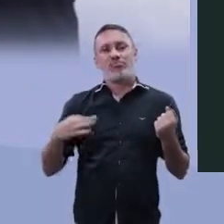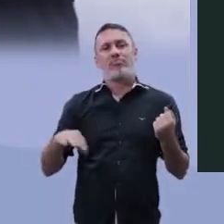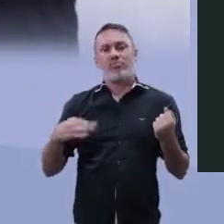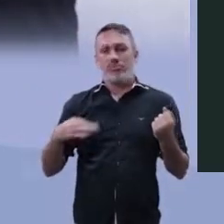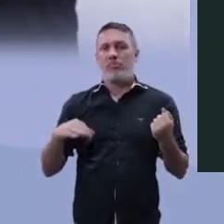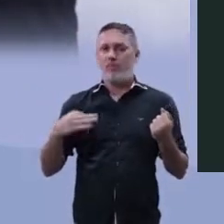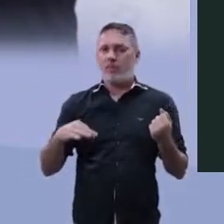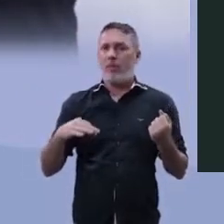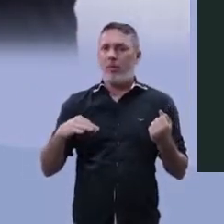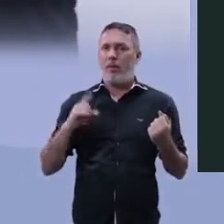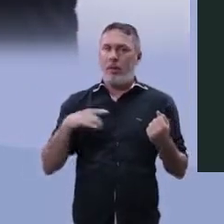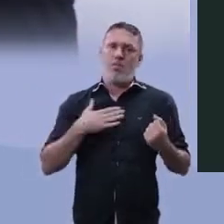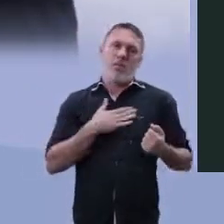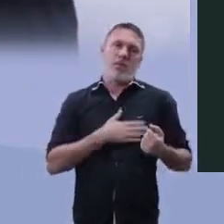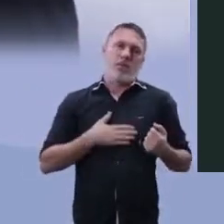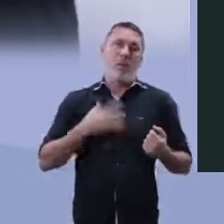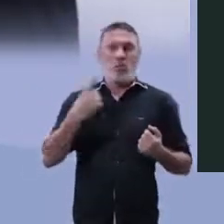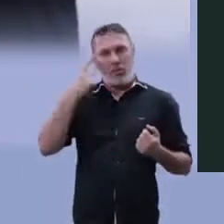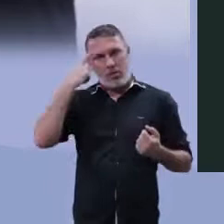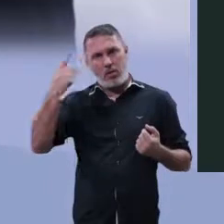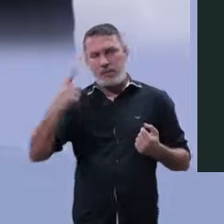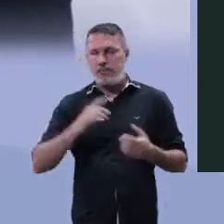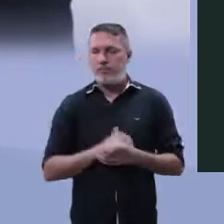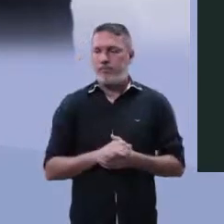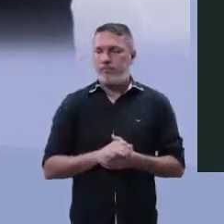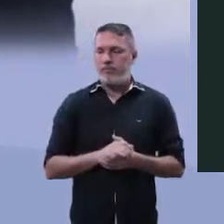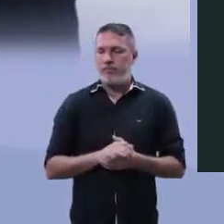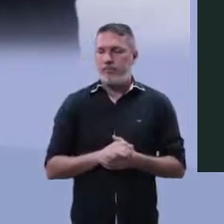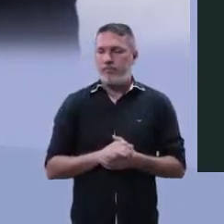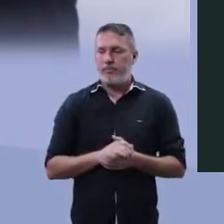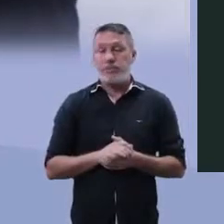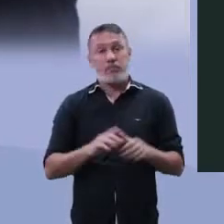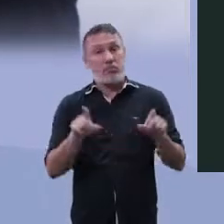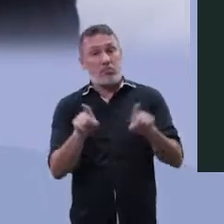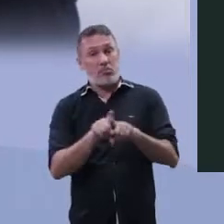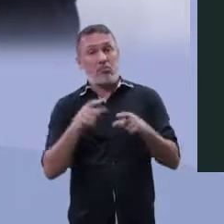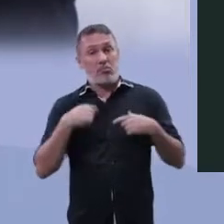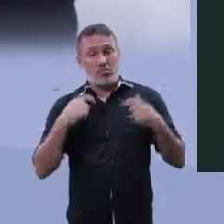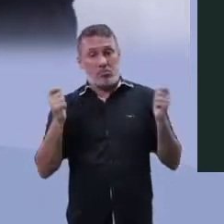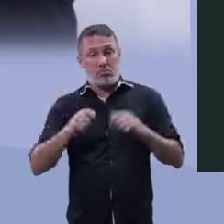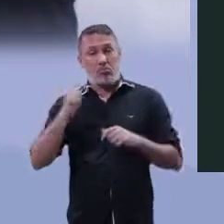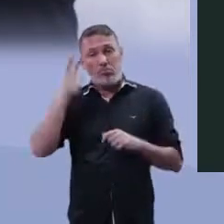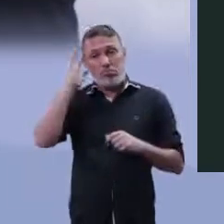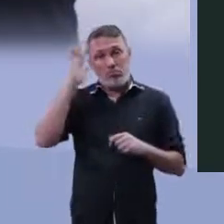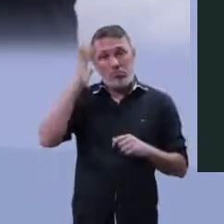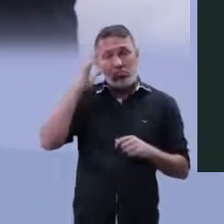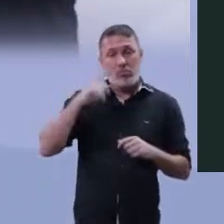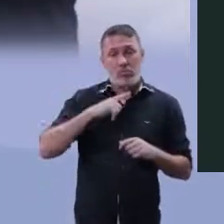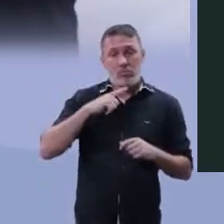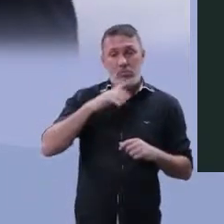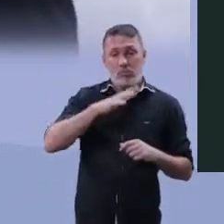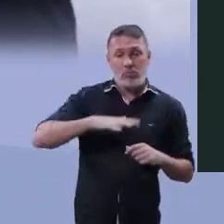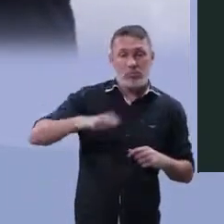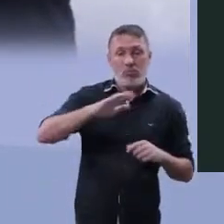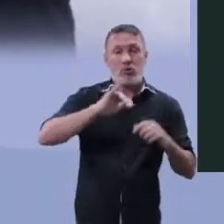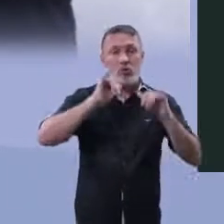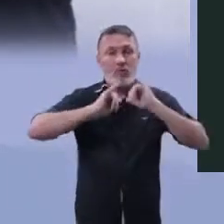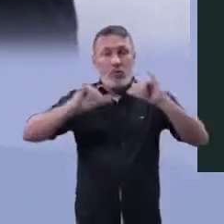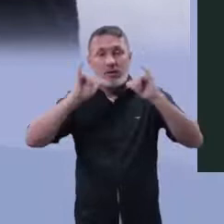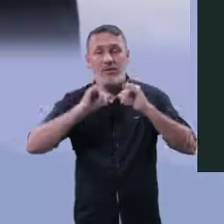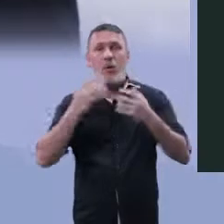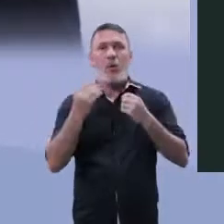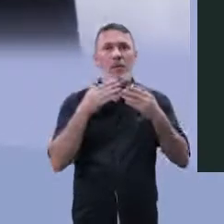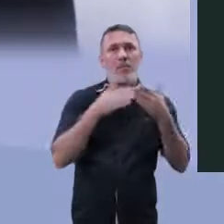um monte de gente vendo o meu dedilhar no violão, né? Então, isso é uma ideia. Eu posso